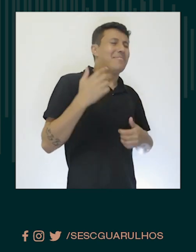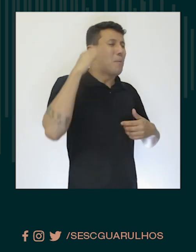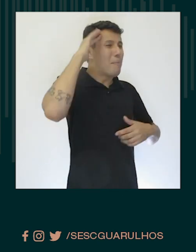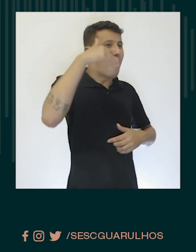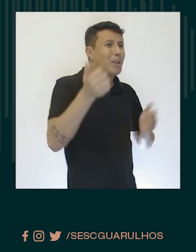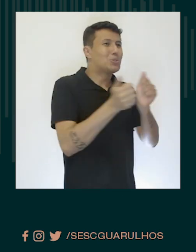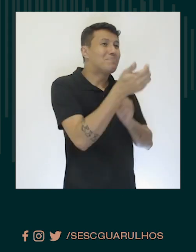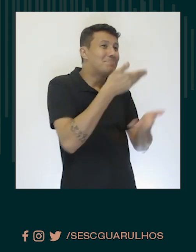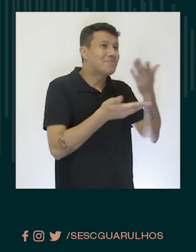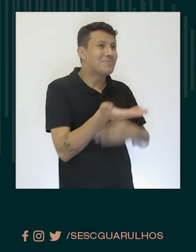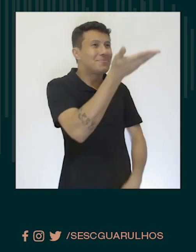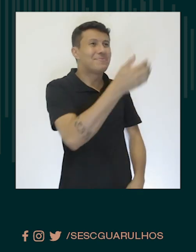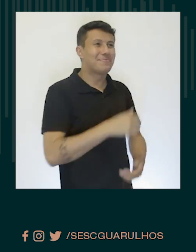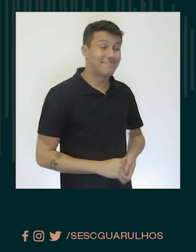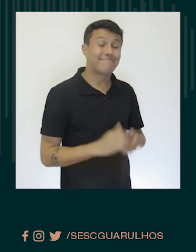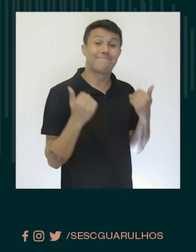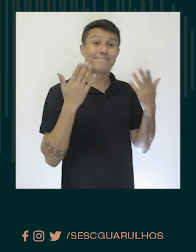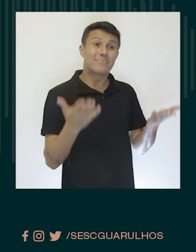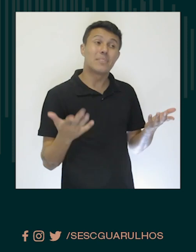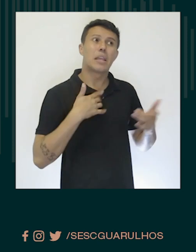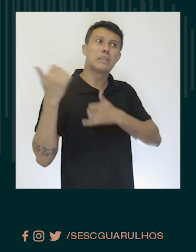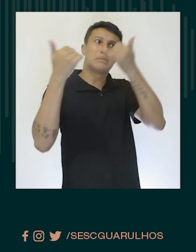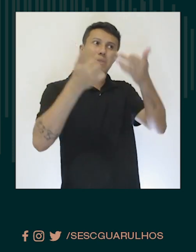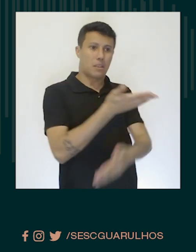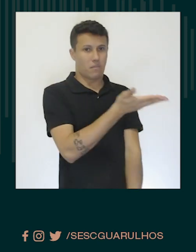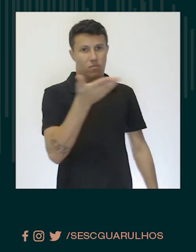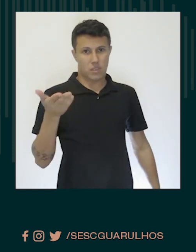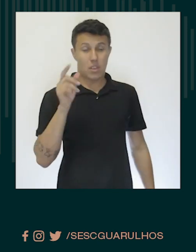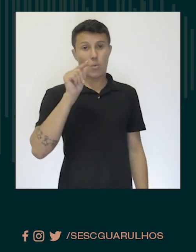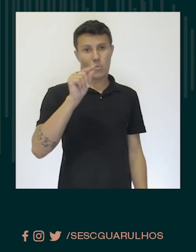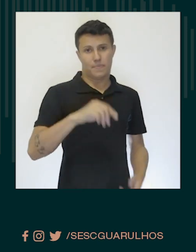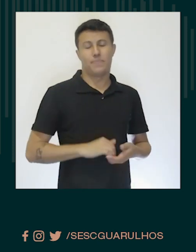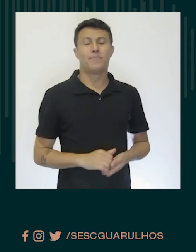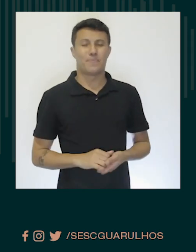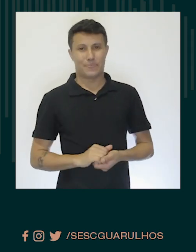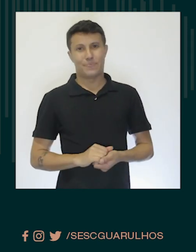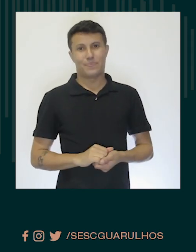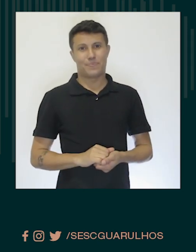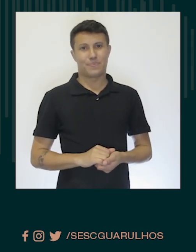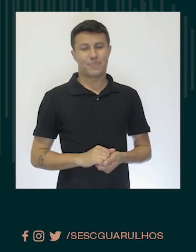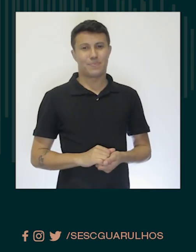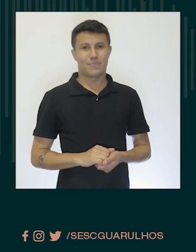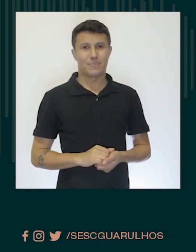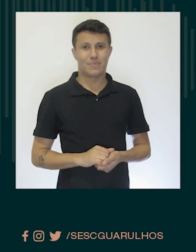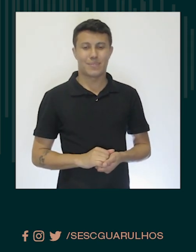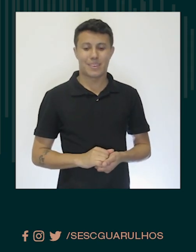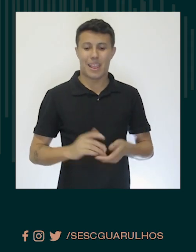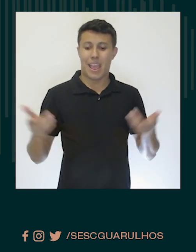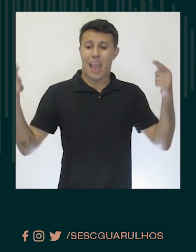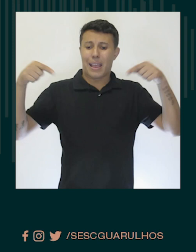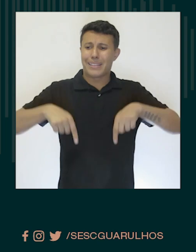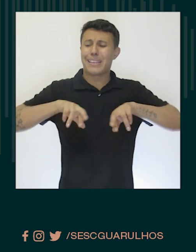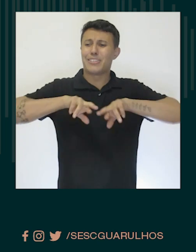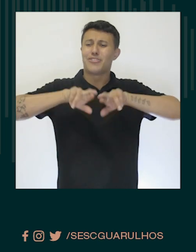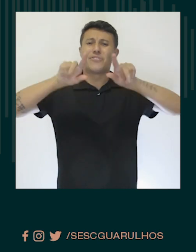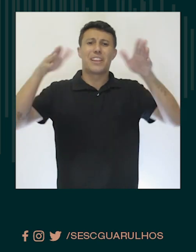O que eu posso dizer para vocês é... A gente está vivendo um momento diferente, né? Então a gente não tem que